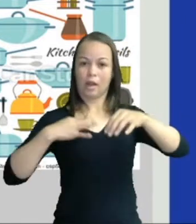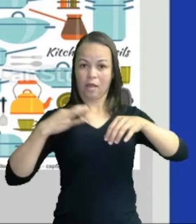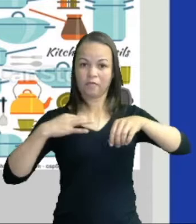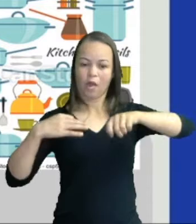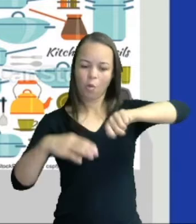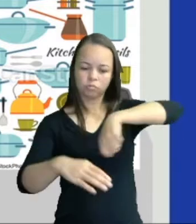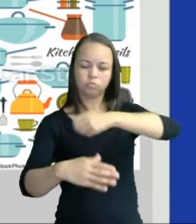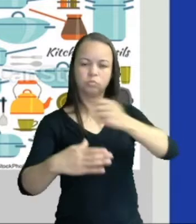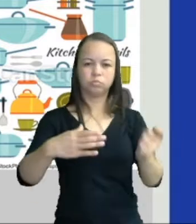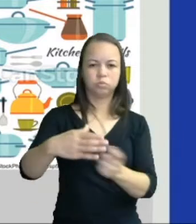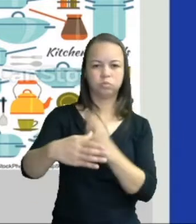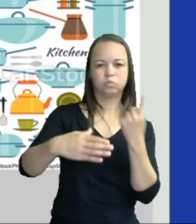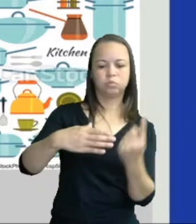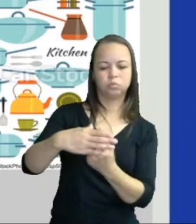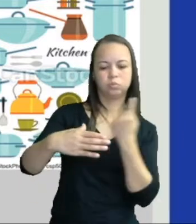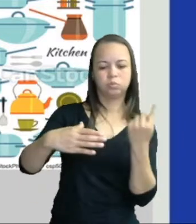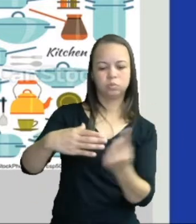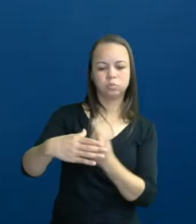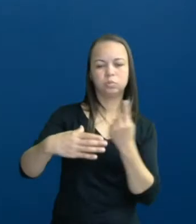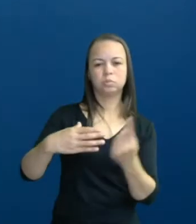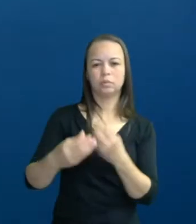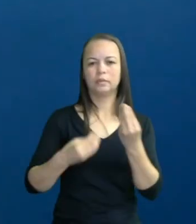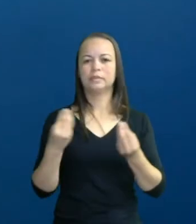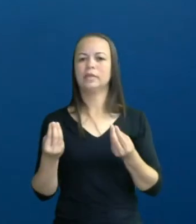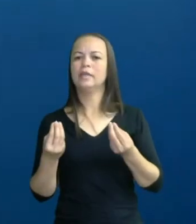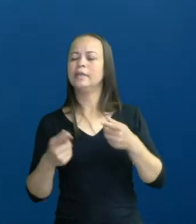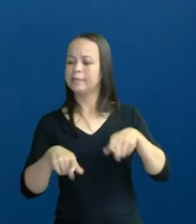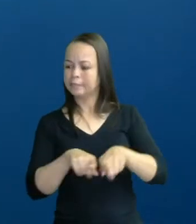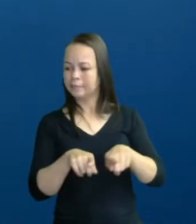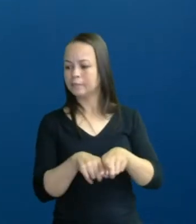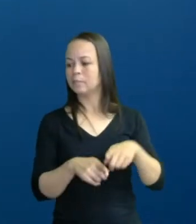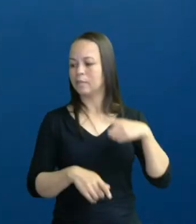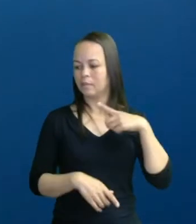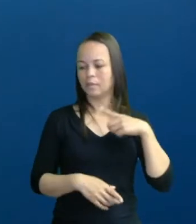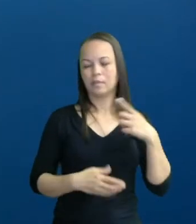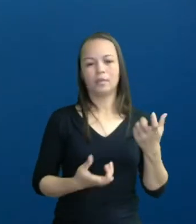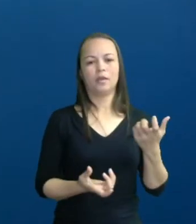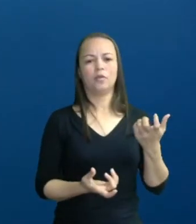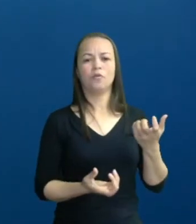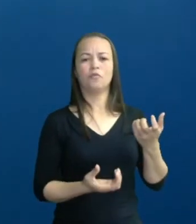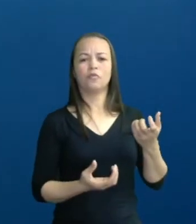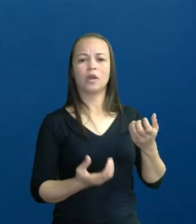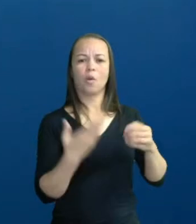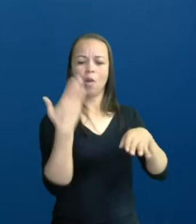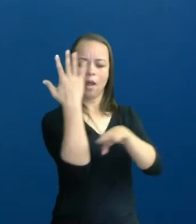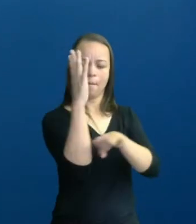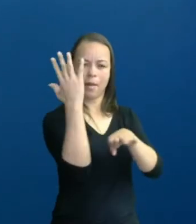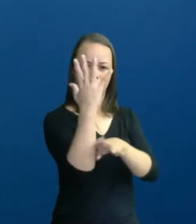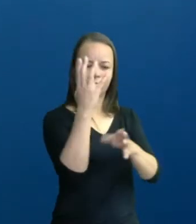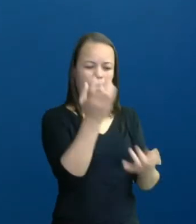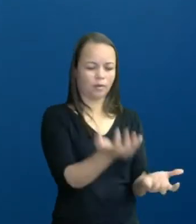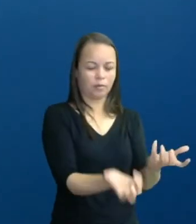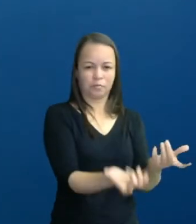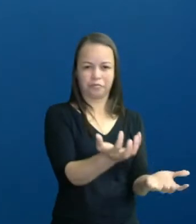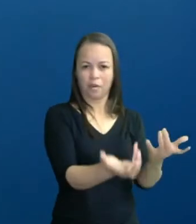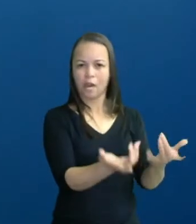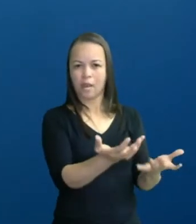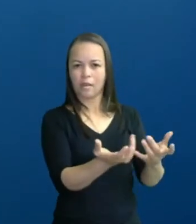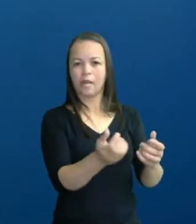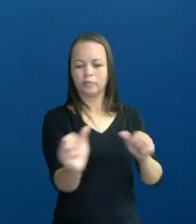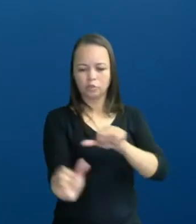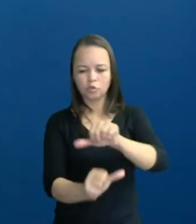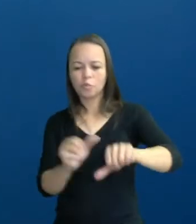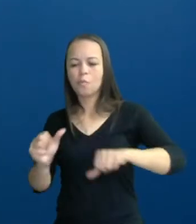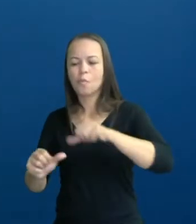eu trago um fogão a lenha, que até hoje a gente usa e que é maravilhoso, né? Mas que não é tão prático,